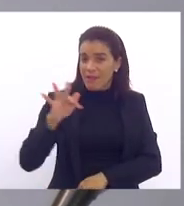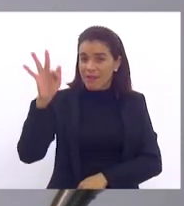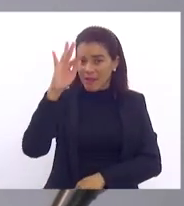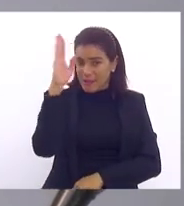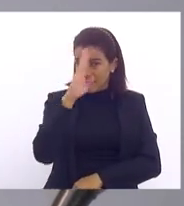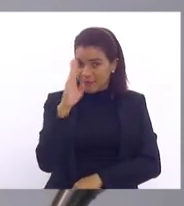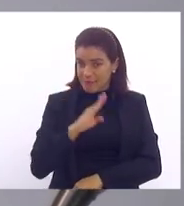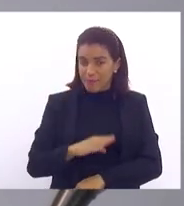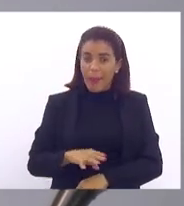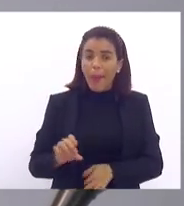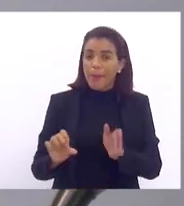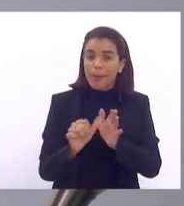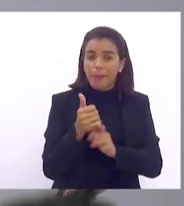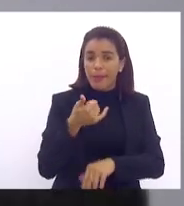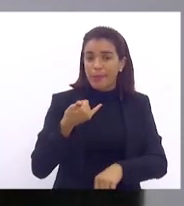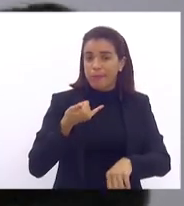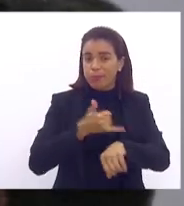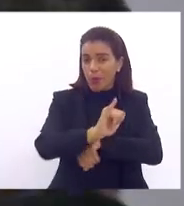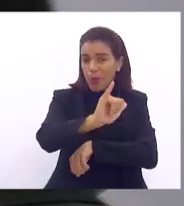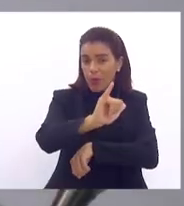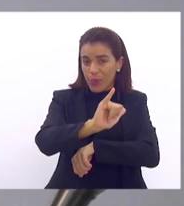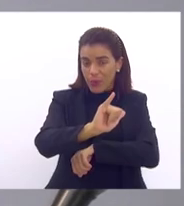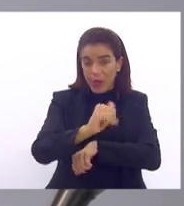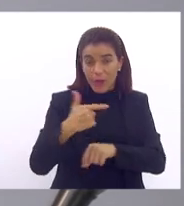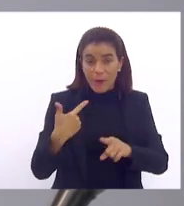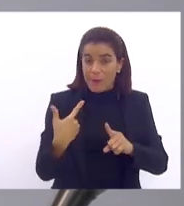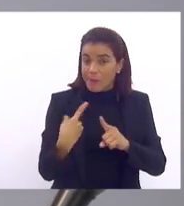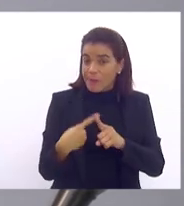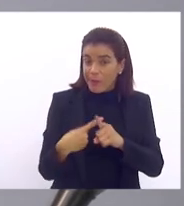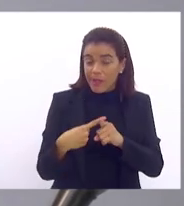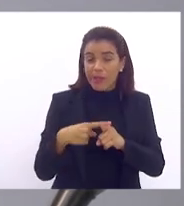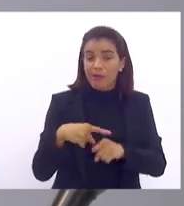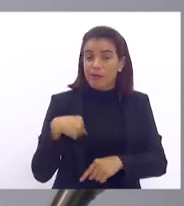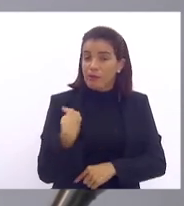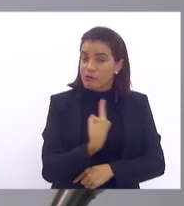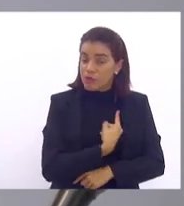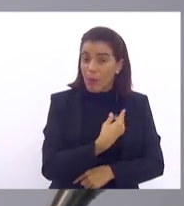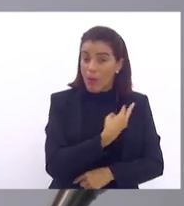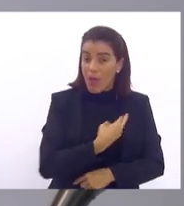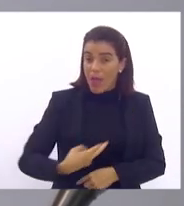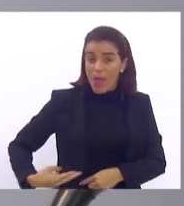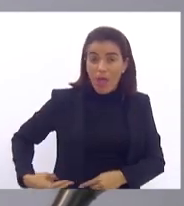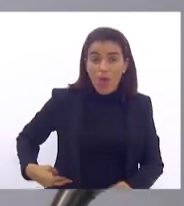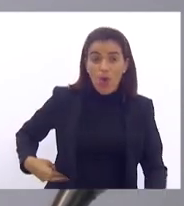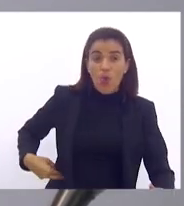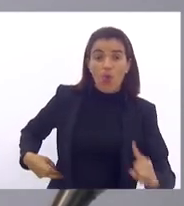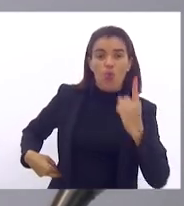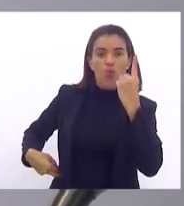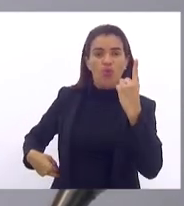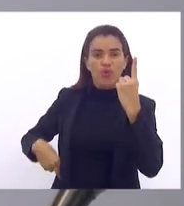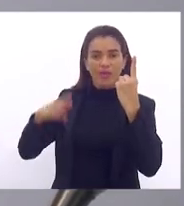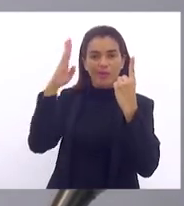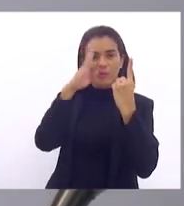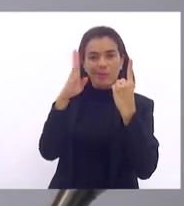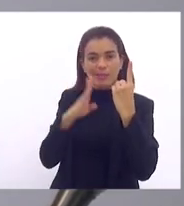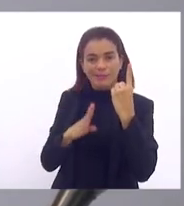primeiro blef porque nós somos a república unitária do